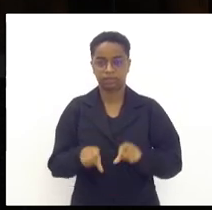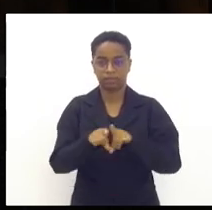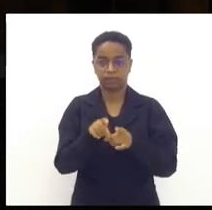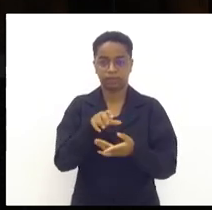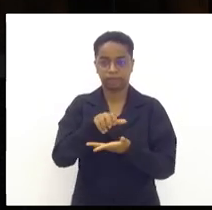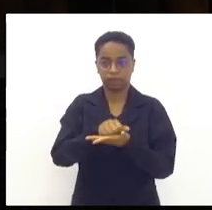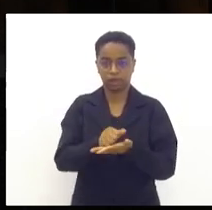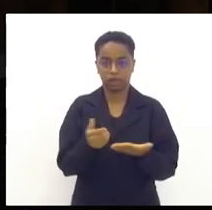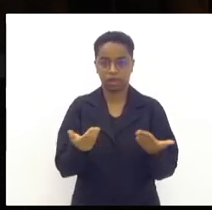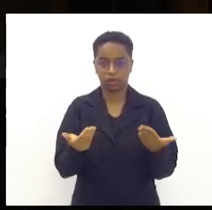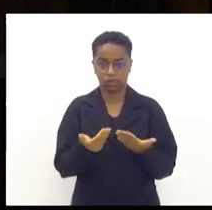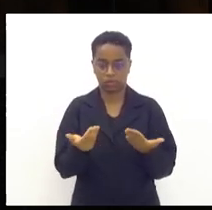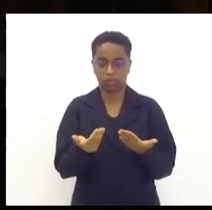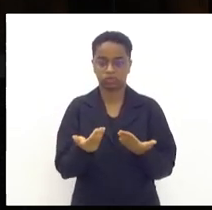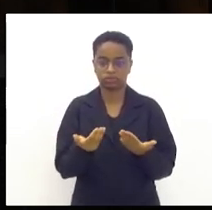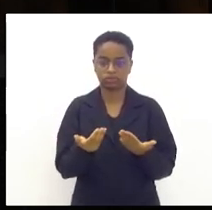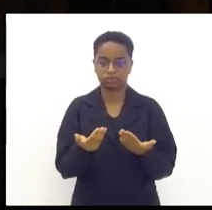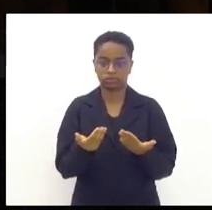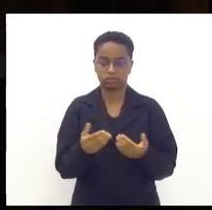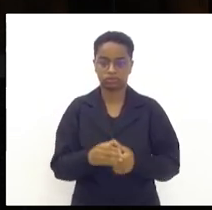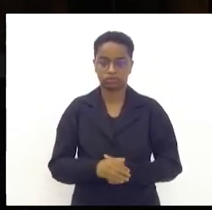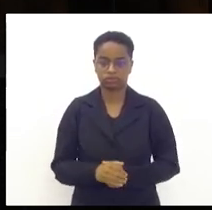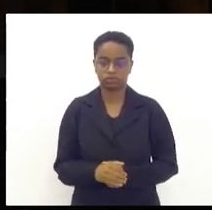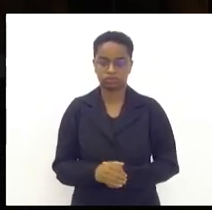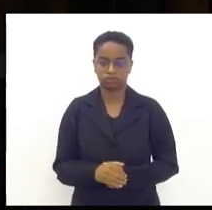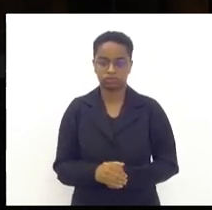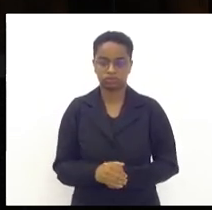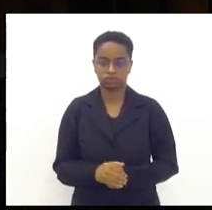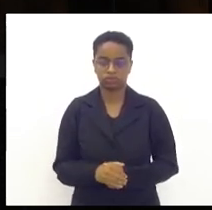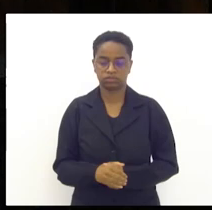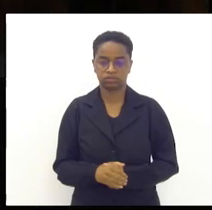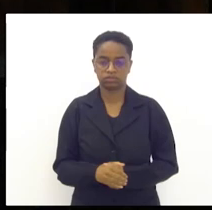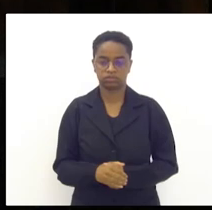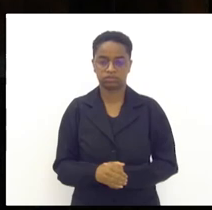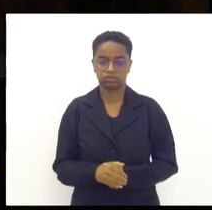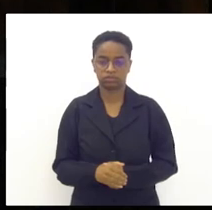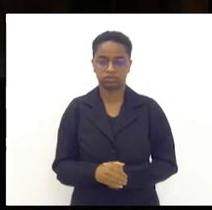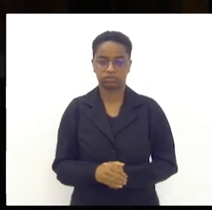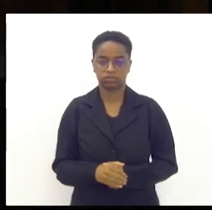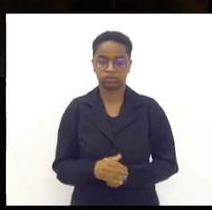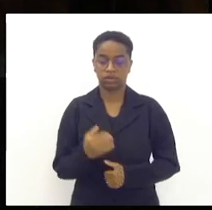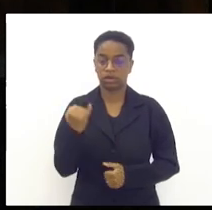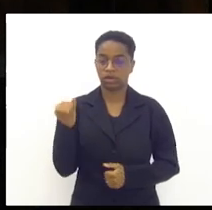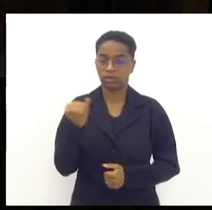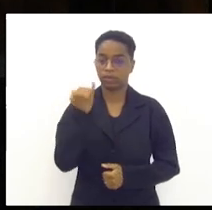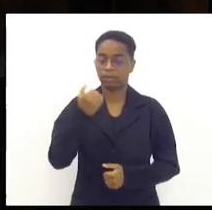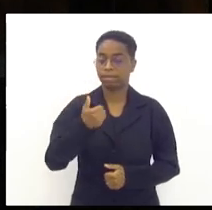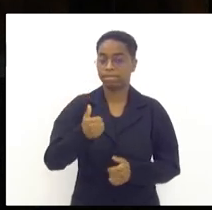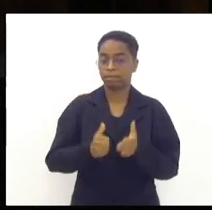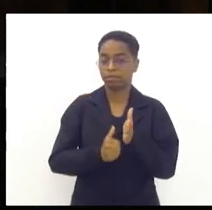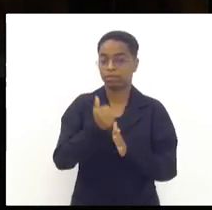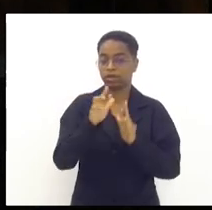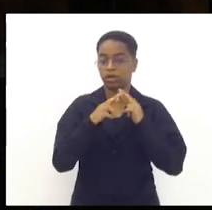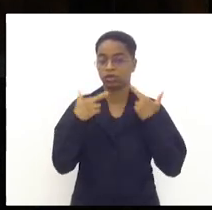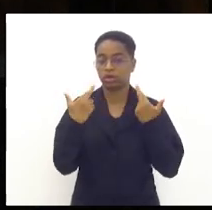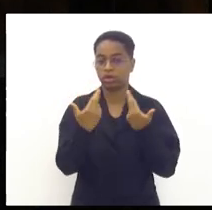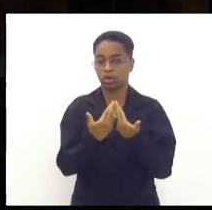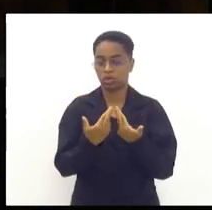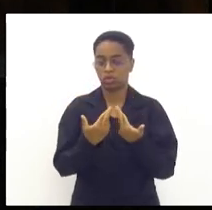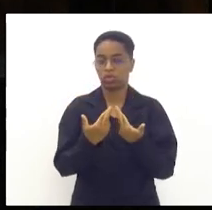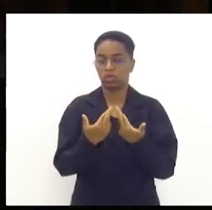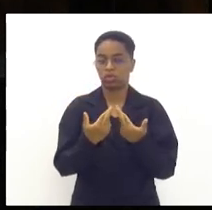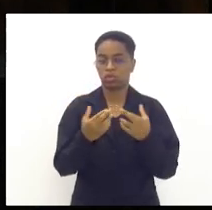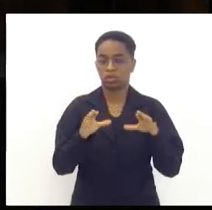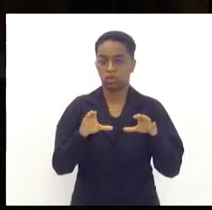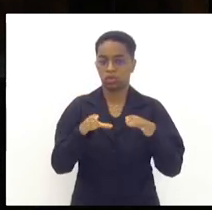Registrar nessa tarde de hoje, presidente, a importância da primeira reunião da Frente Parlamentar, que vai ter